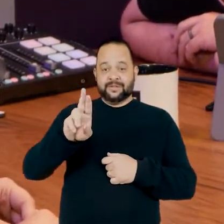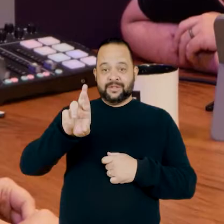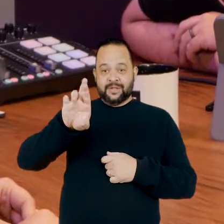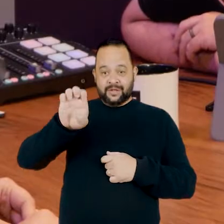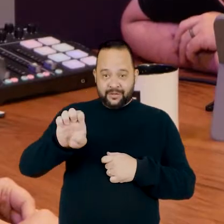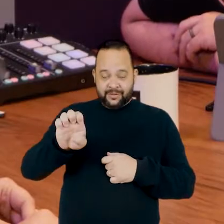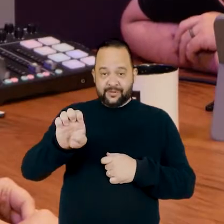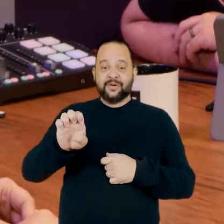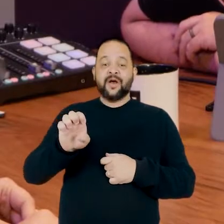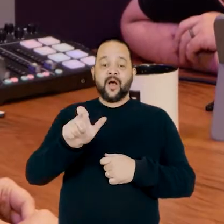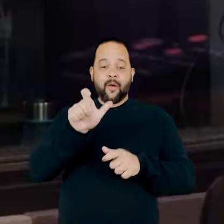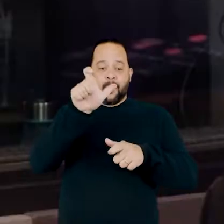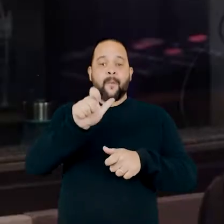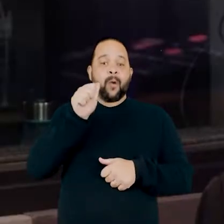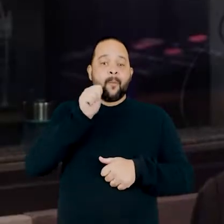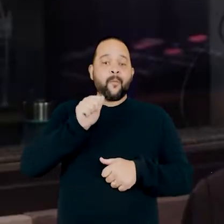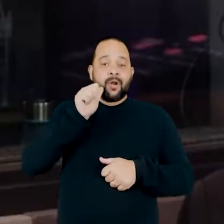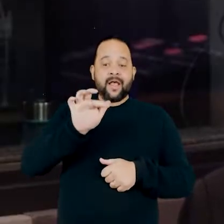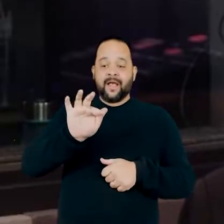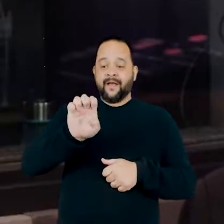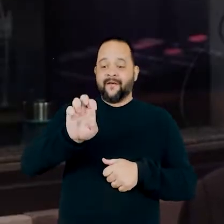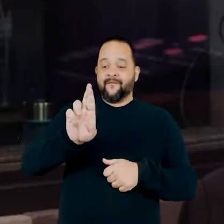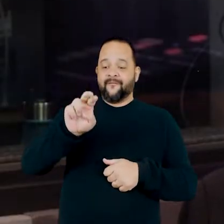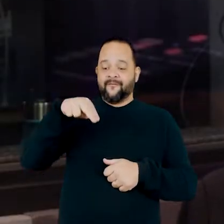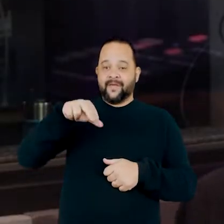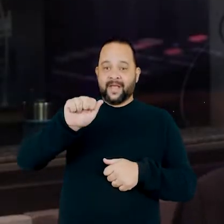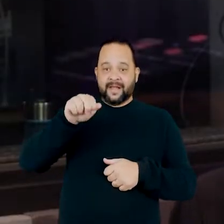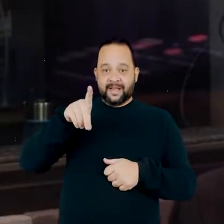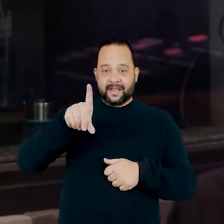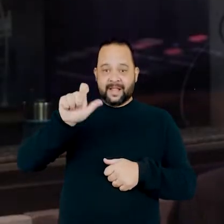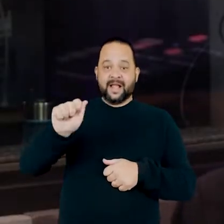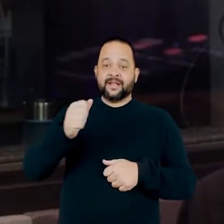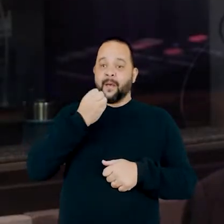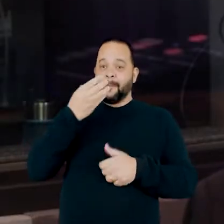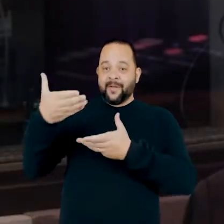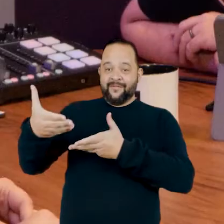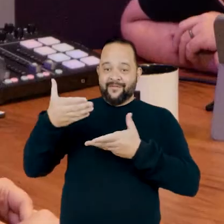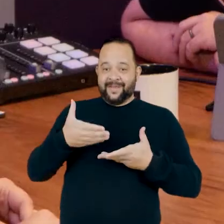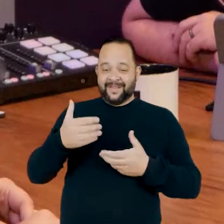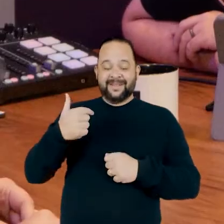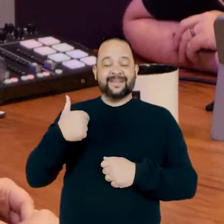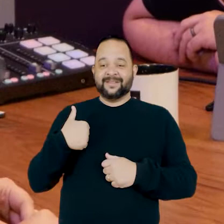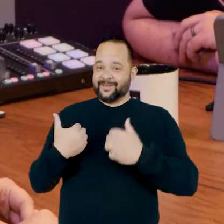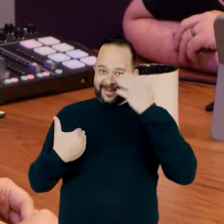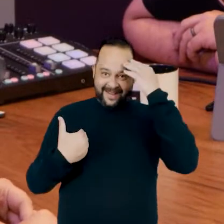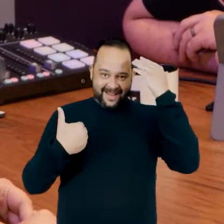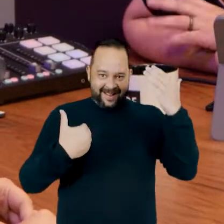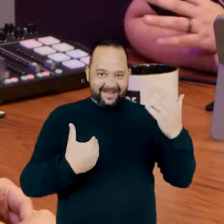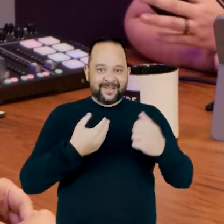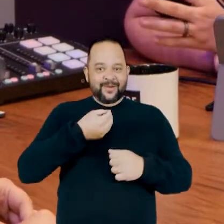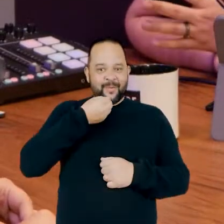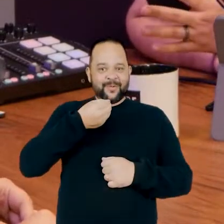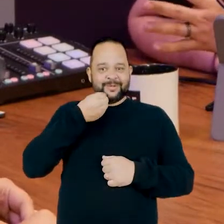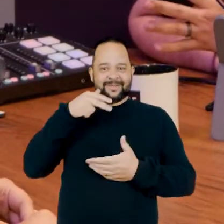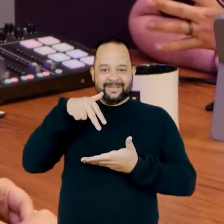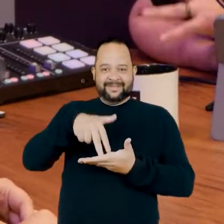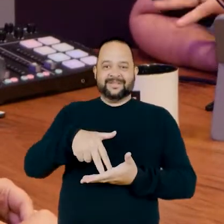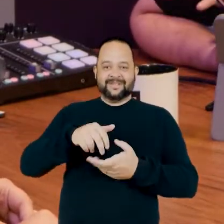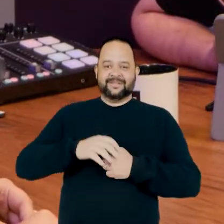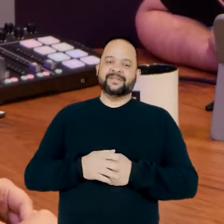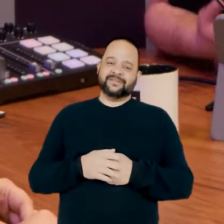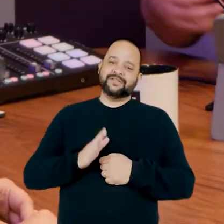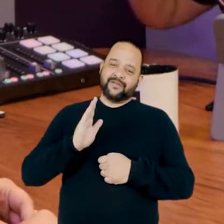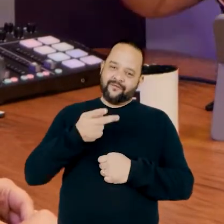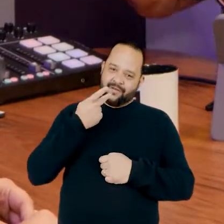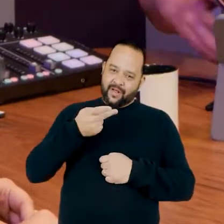Seja muito bem-vinda, Fernanda. Eu que agradeço a oportunidade de estar aqui com vocês hoje. Legal. Fernanda, a já falou, né, que você é da Shure, a gente